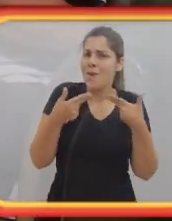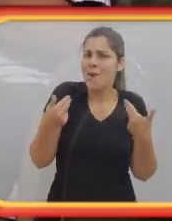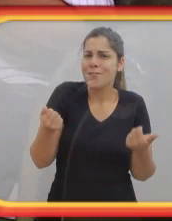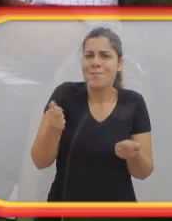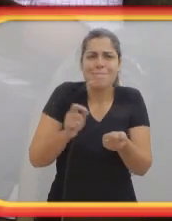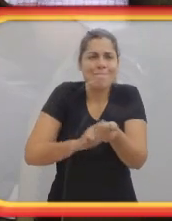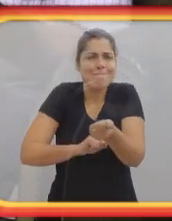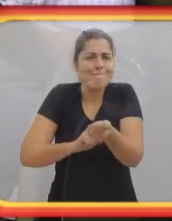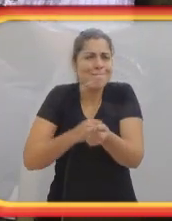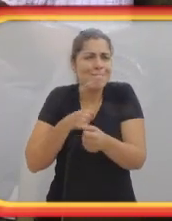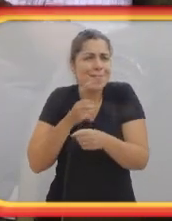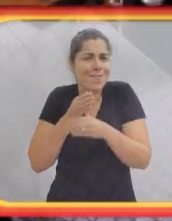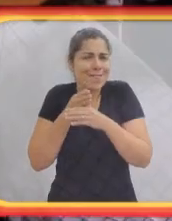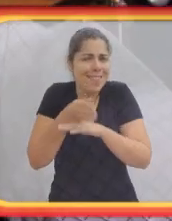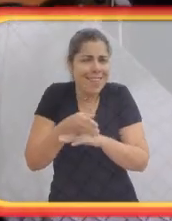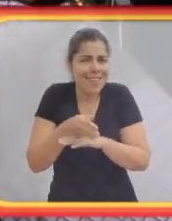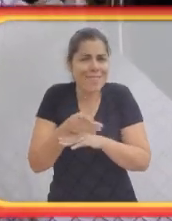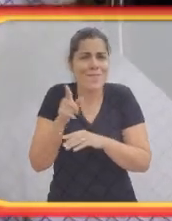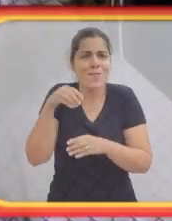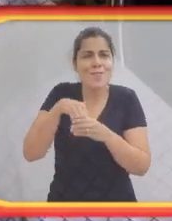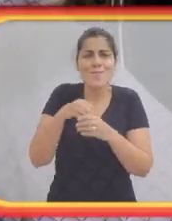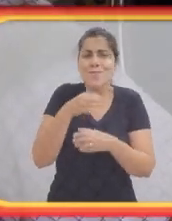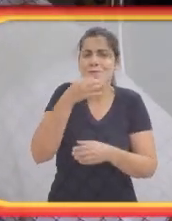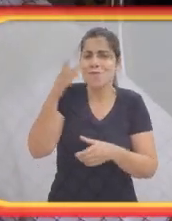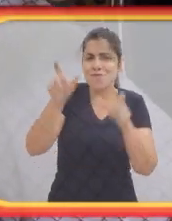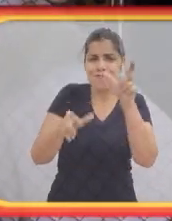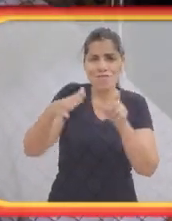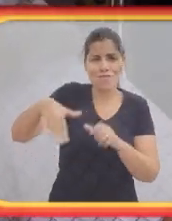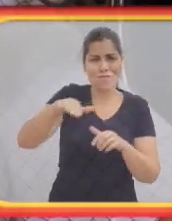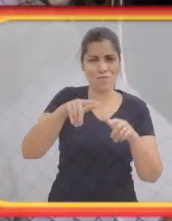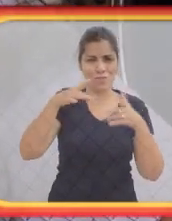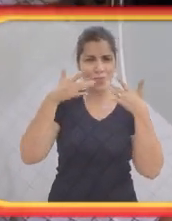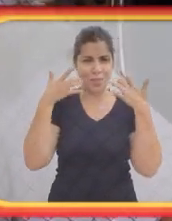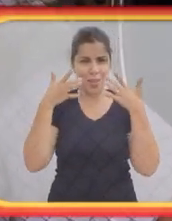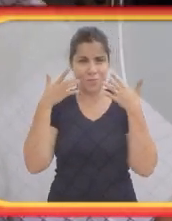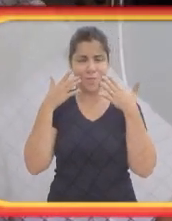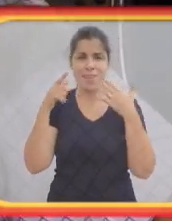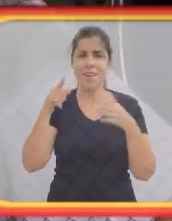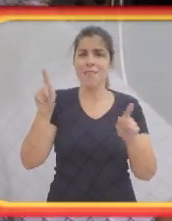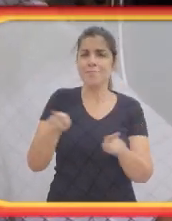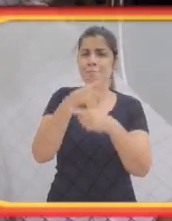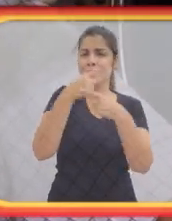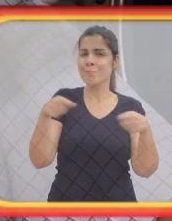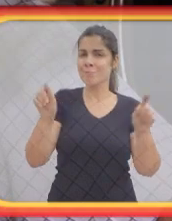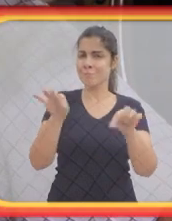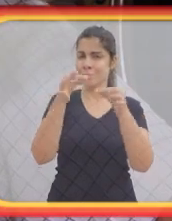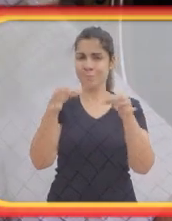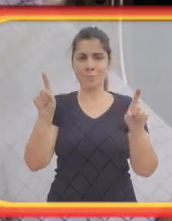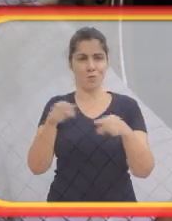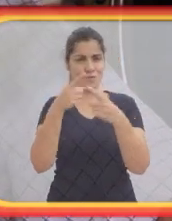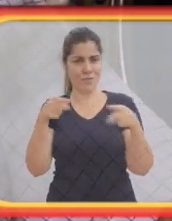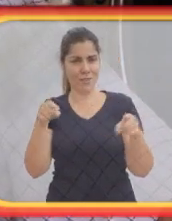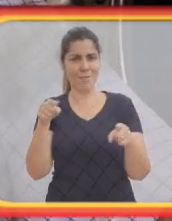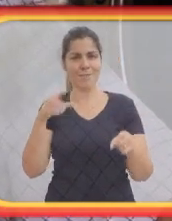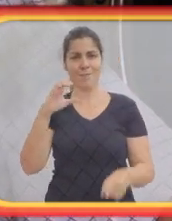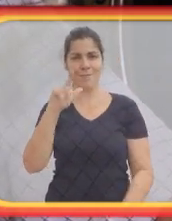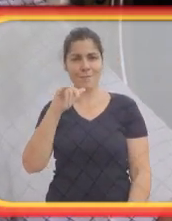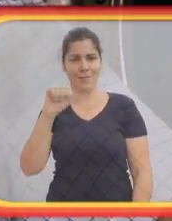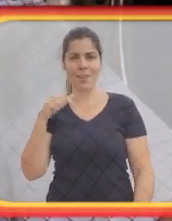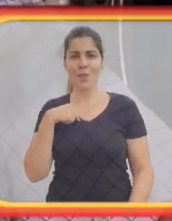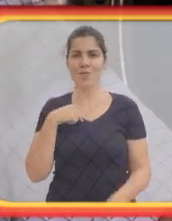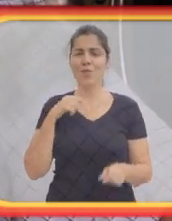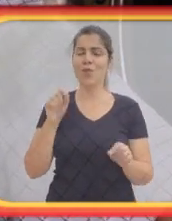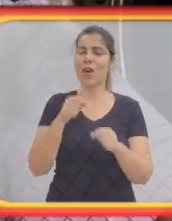Então, é uma coisa muito nervosa de eu estar atrás dos bastidores de um teatro, com uma orquestra de